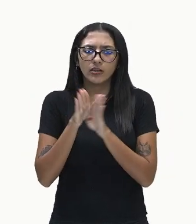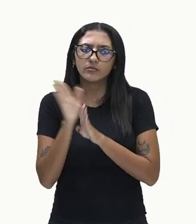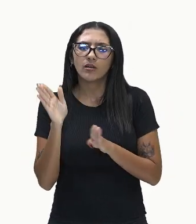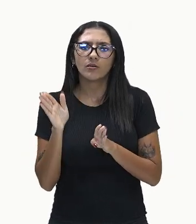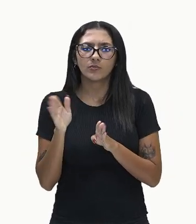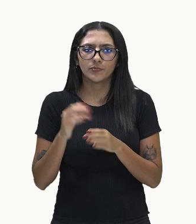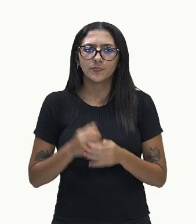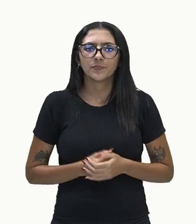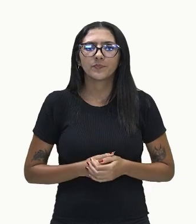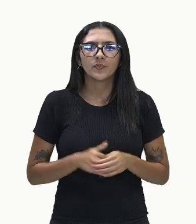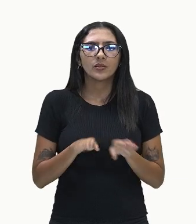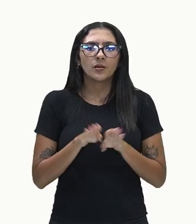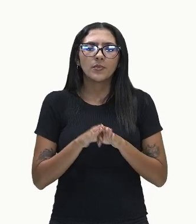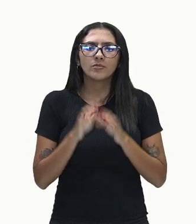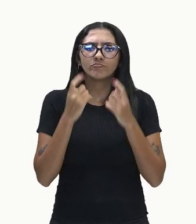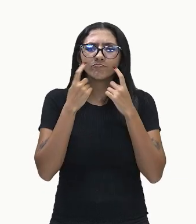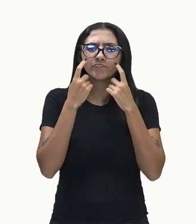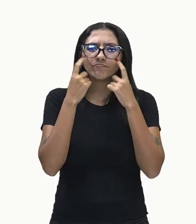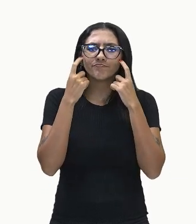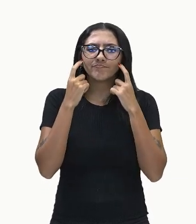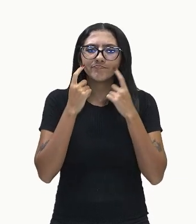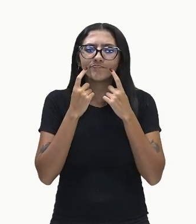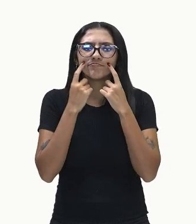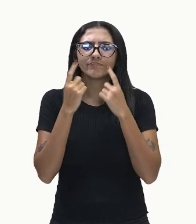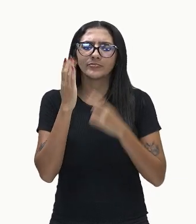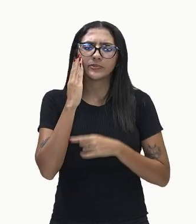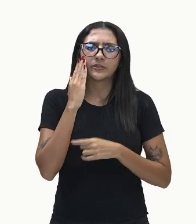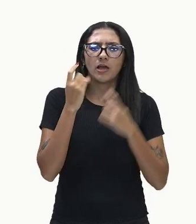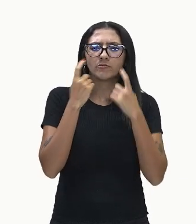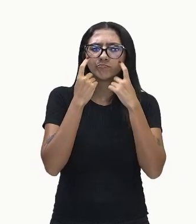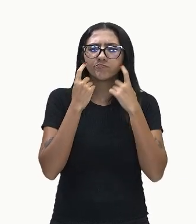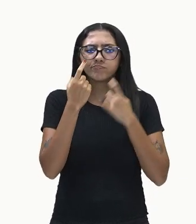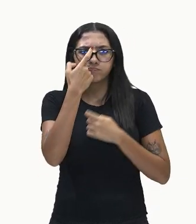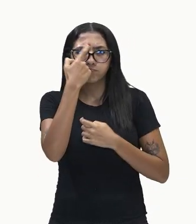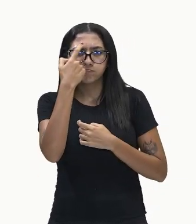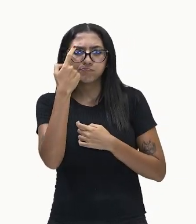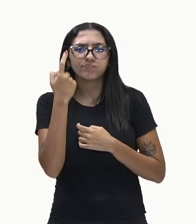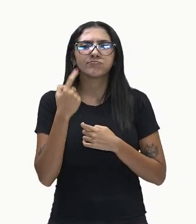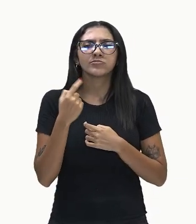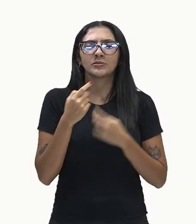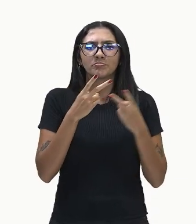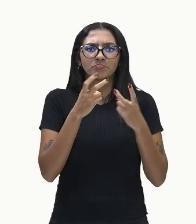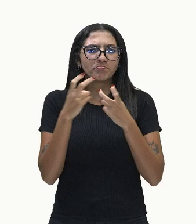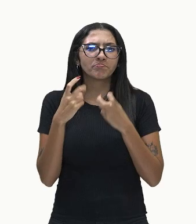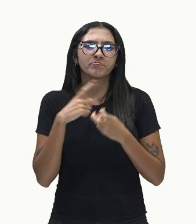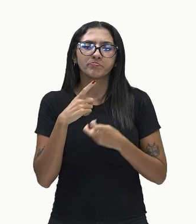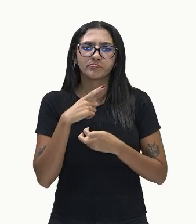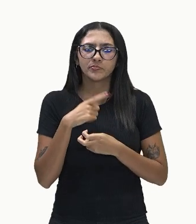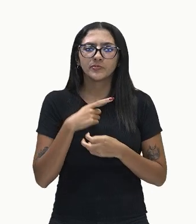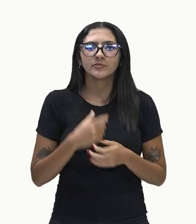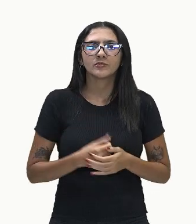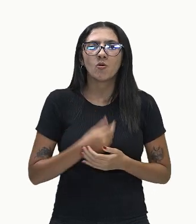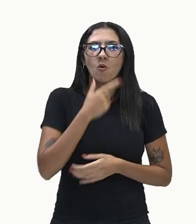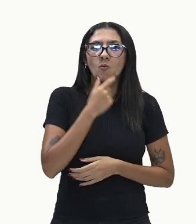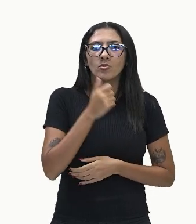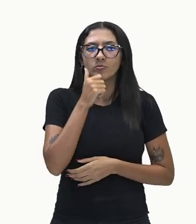higiene, acnes, que são as espinhas, né, se apresentam ali.